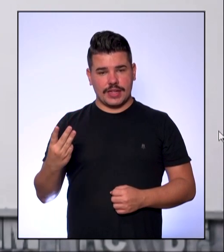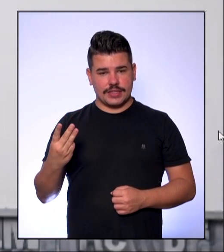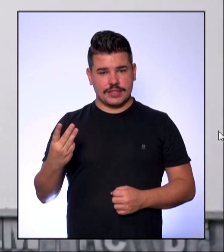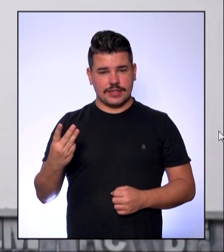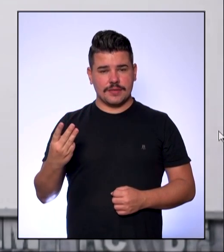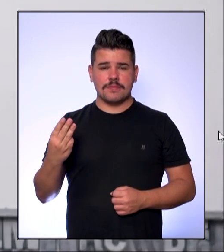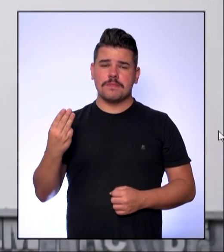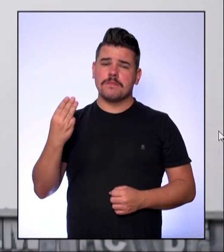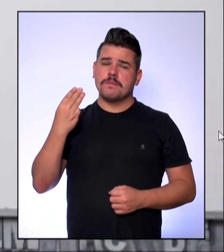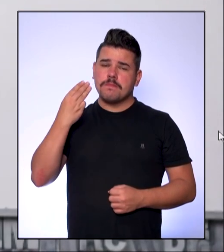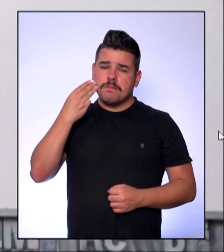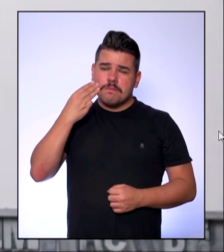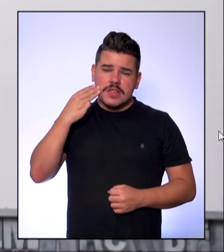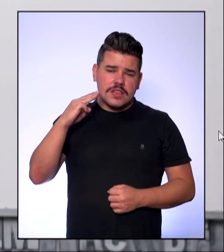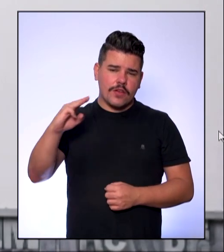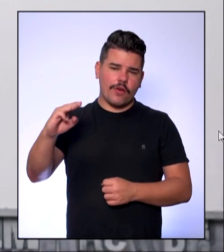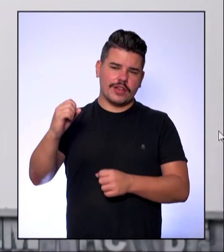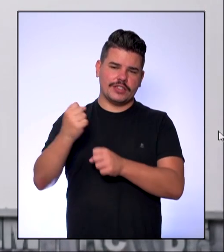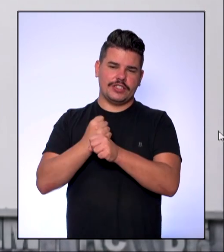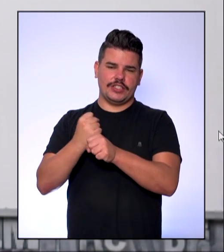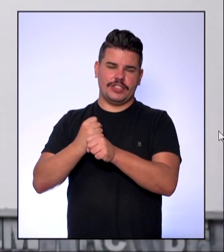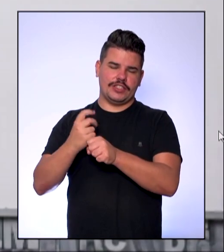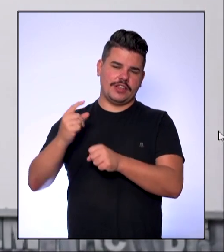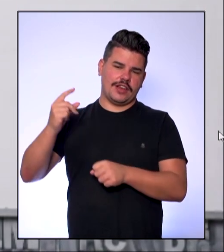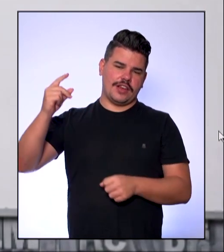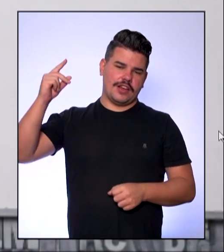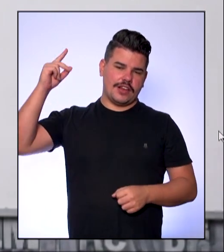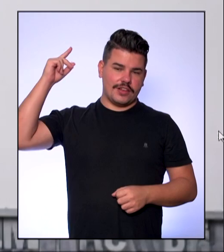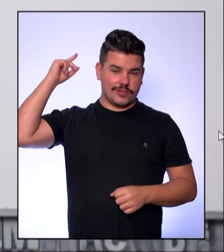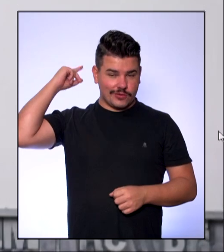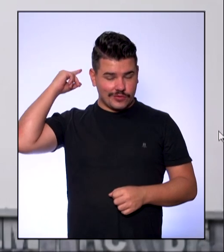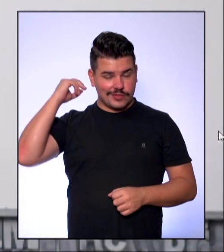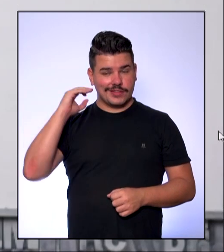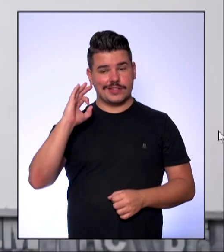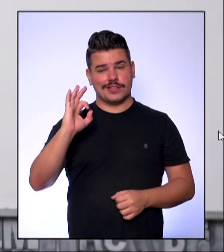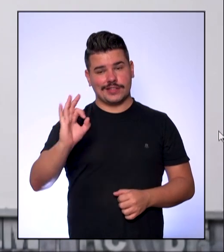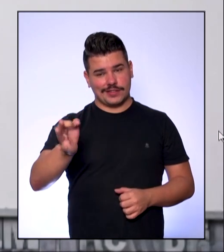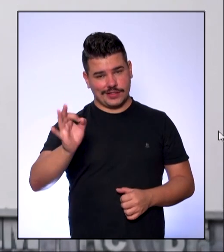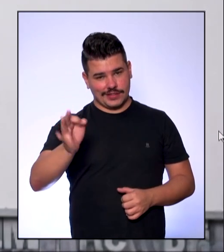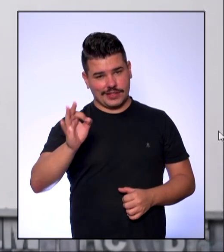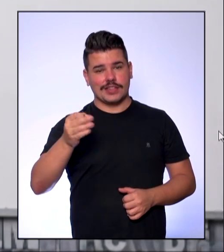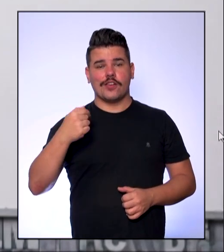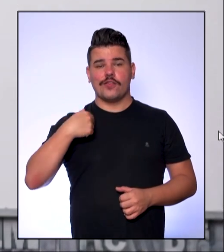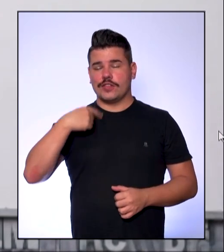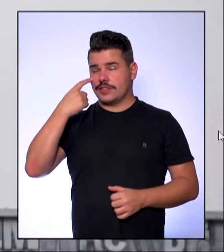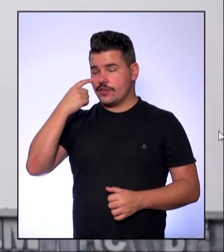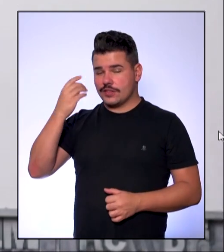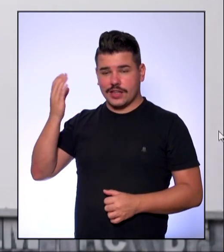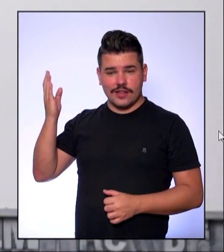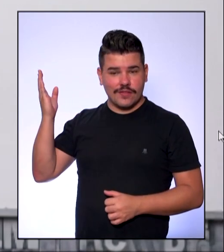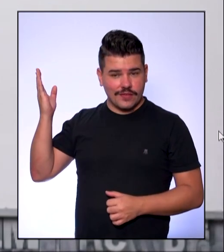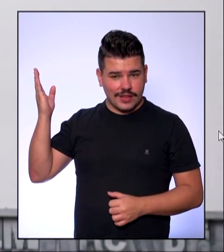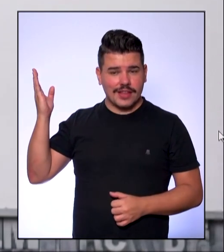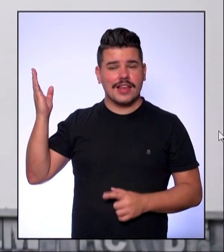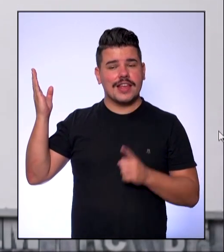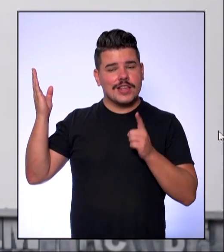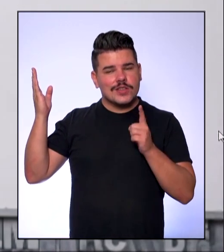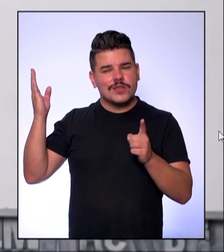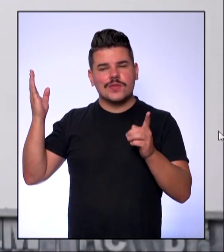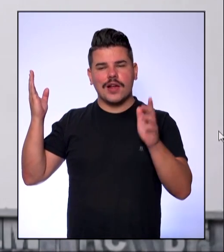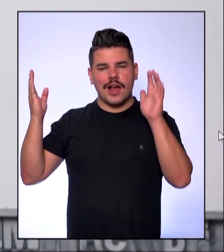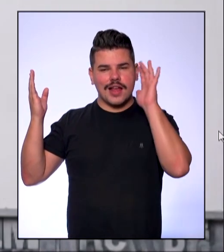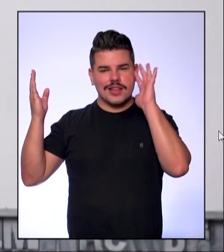milhões de anos. Tá? Aqui nós temos a nossa